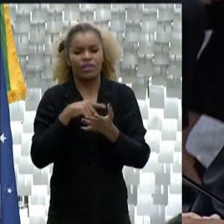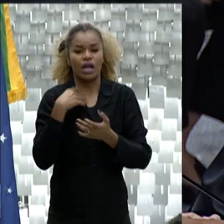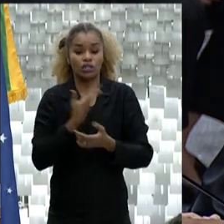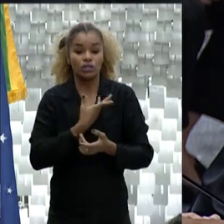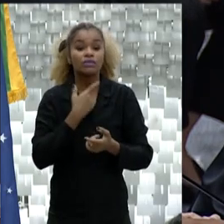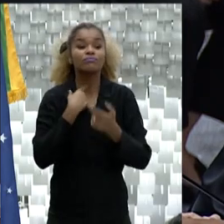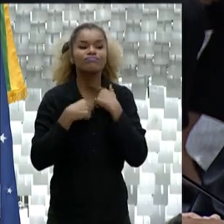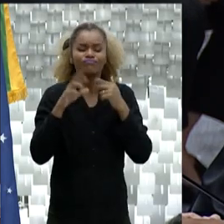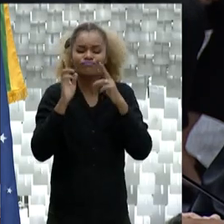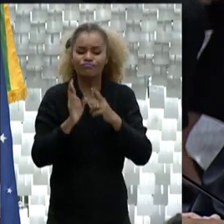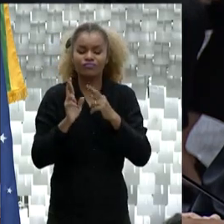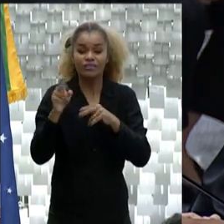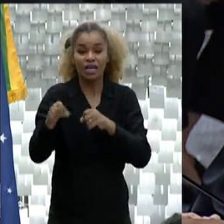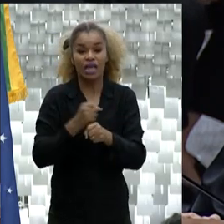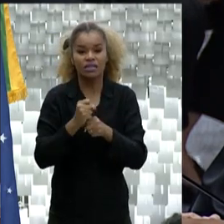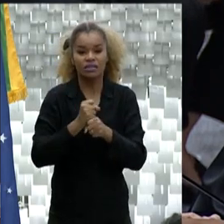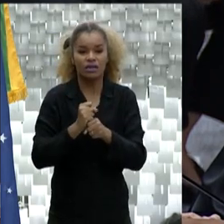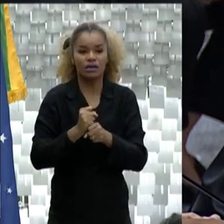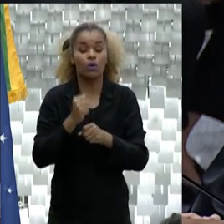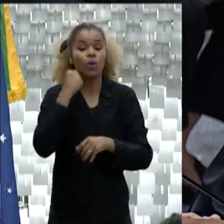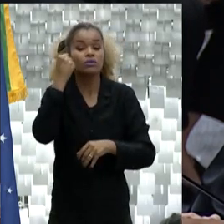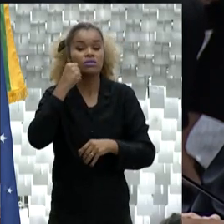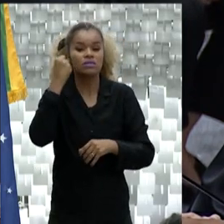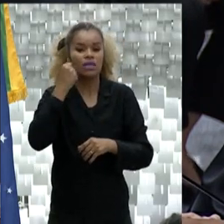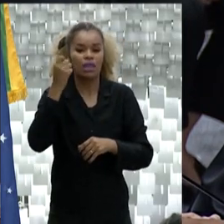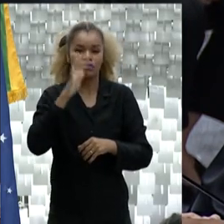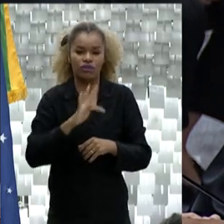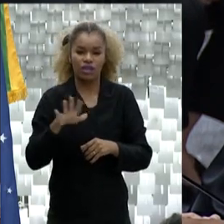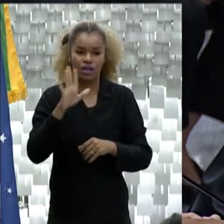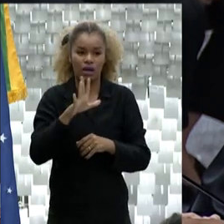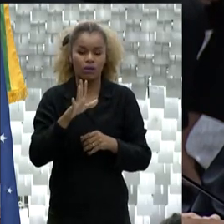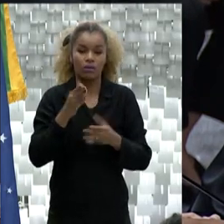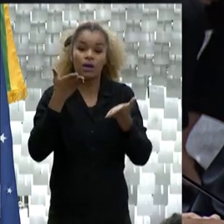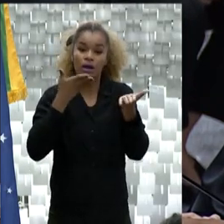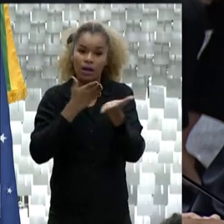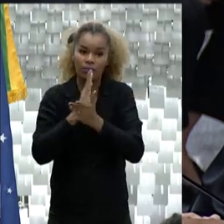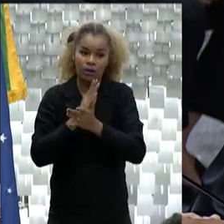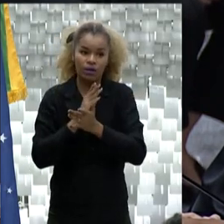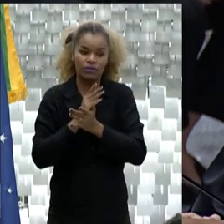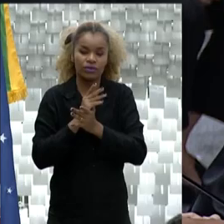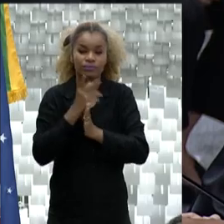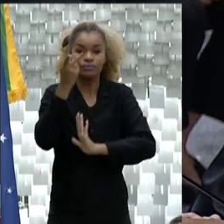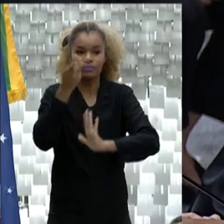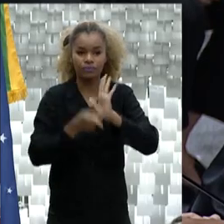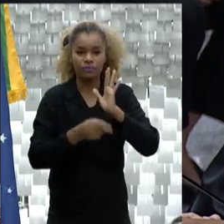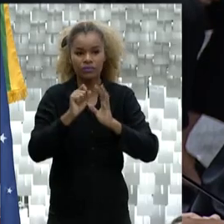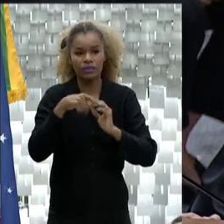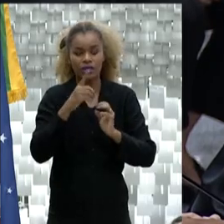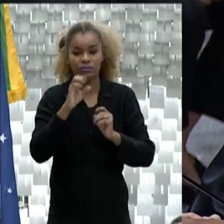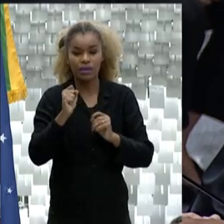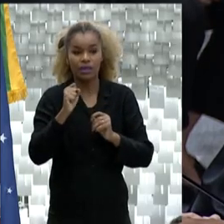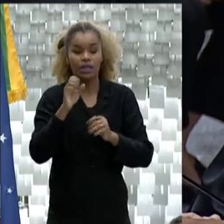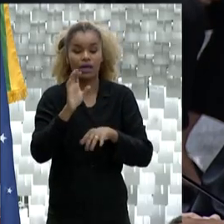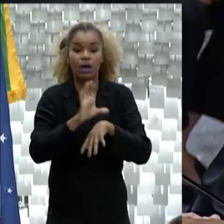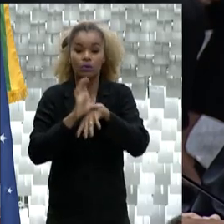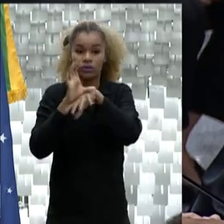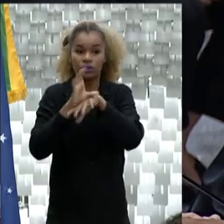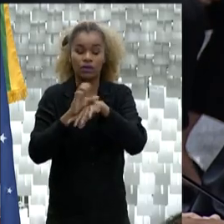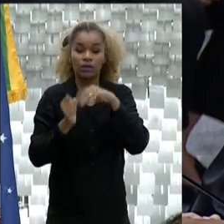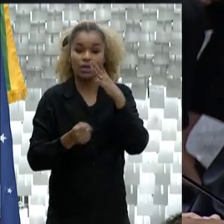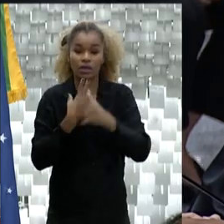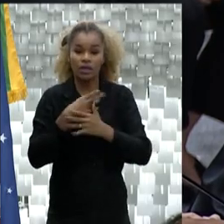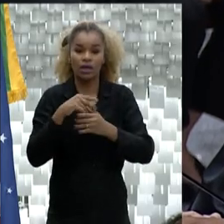o Senado Federal aprove o projeto de emenda constitucional que cria um sistema de filtros